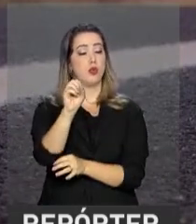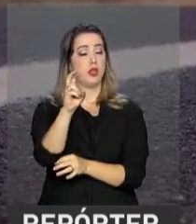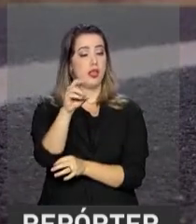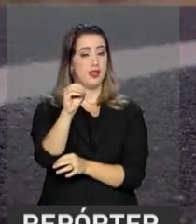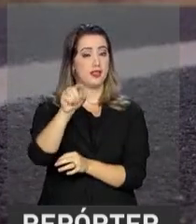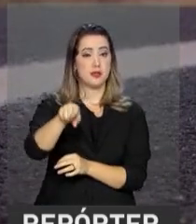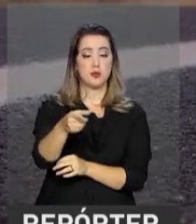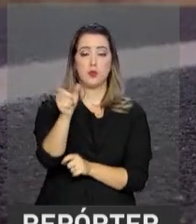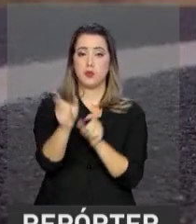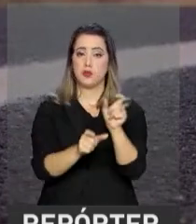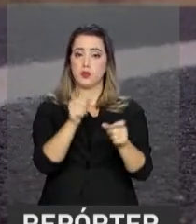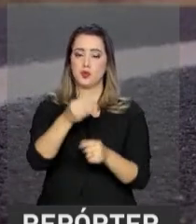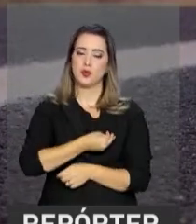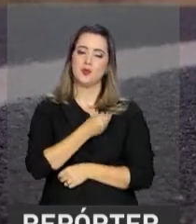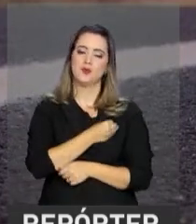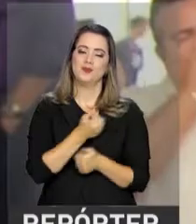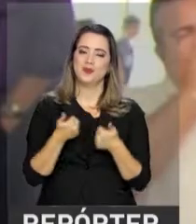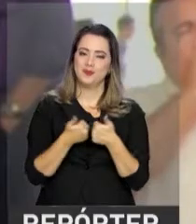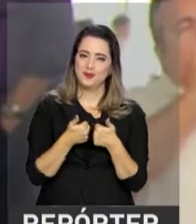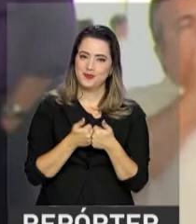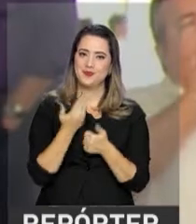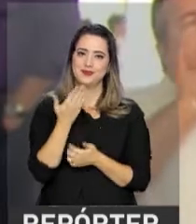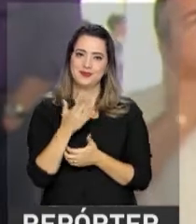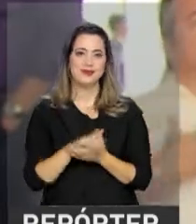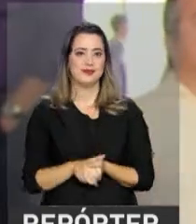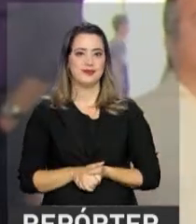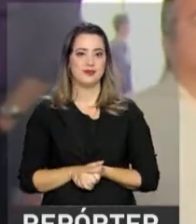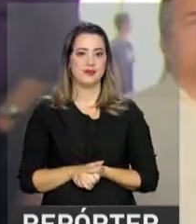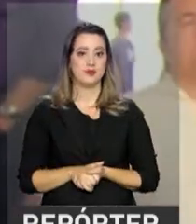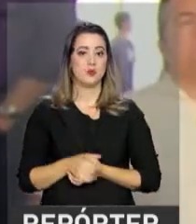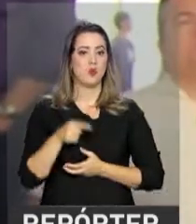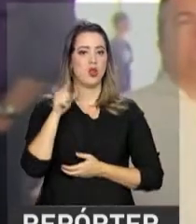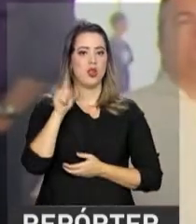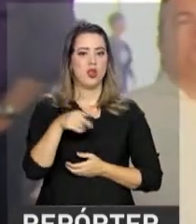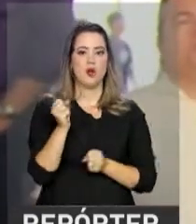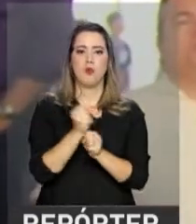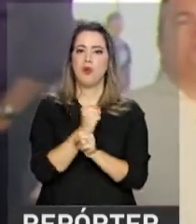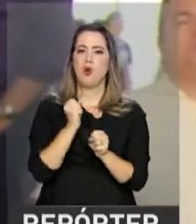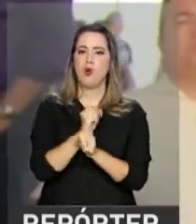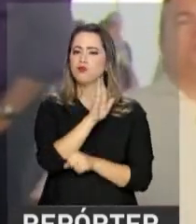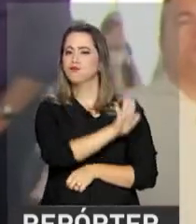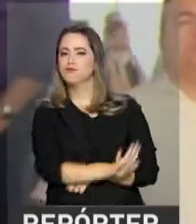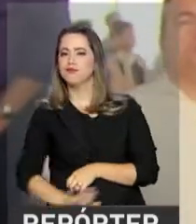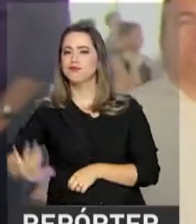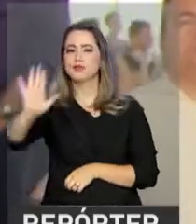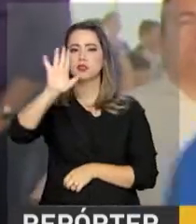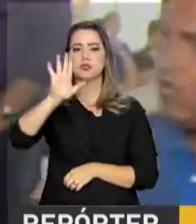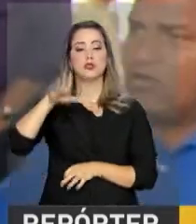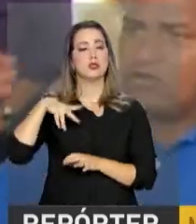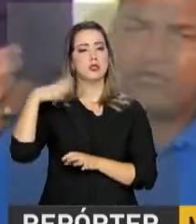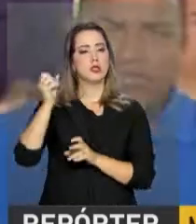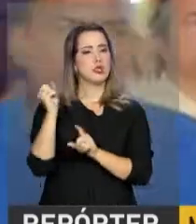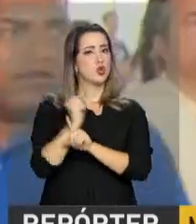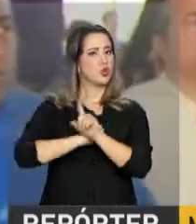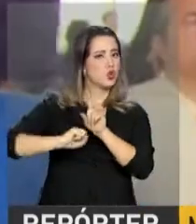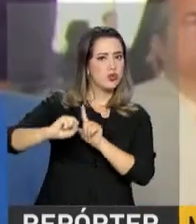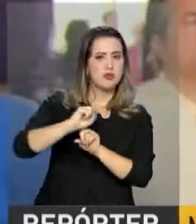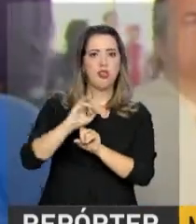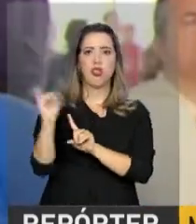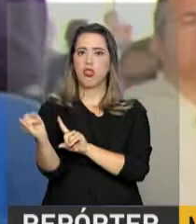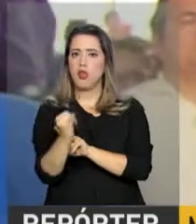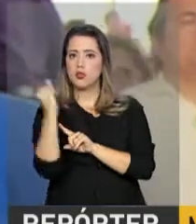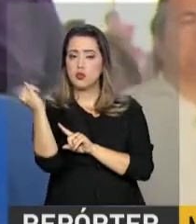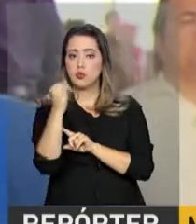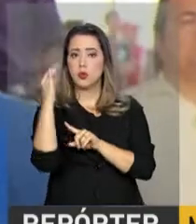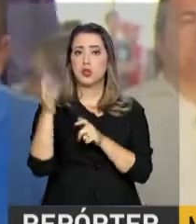mil pessoas que vivem na região. Uma obra de integração regional, nacional, que vai ter um impacto social e econômico, né,